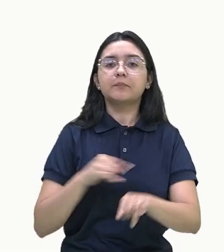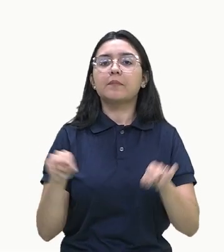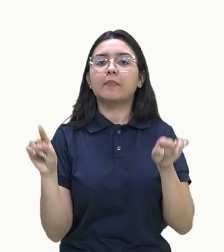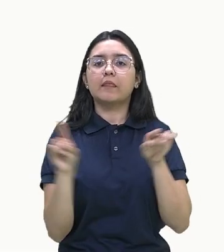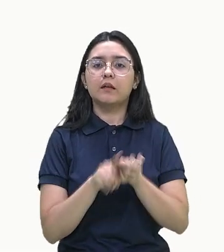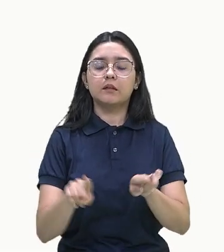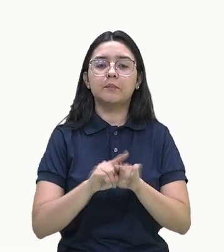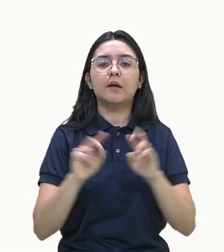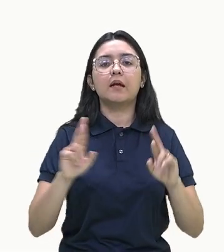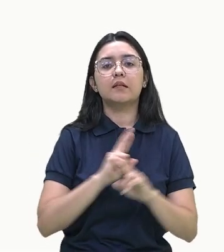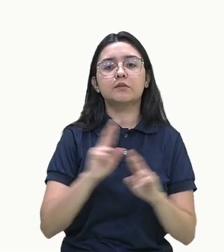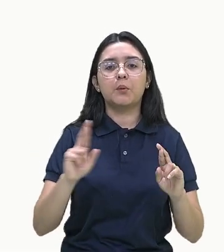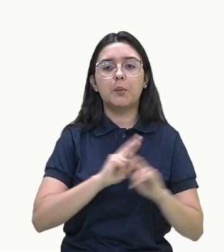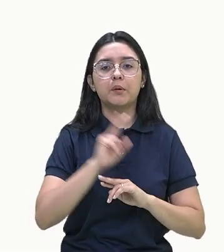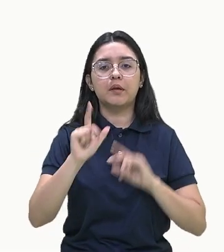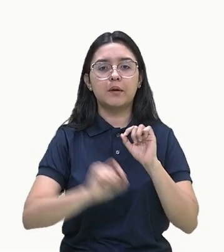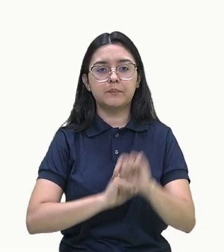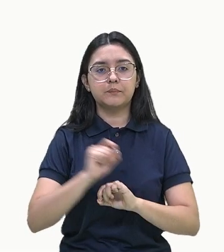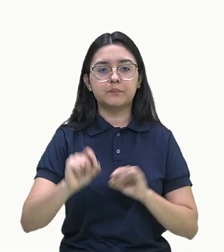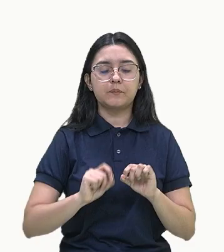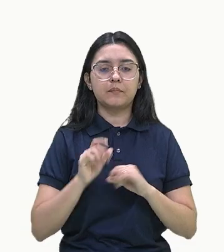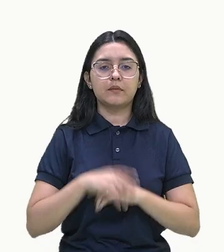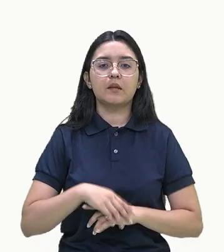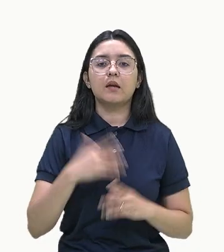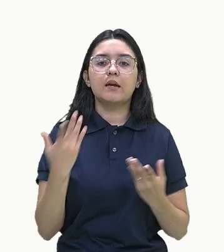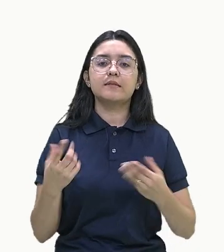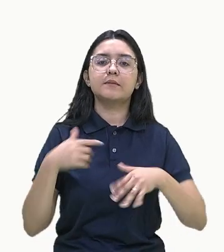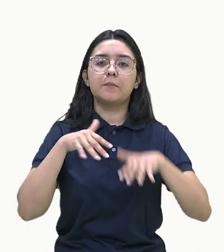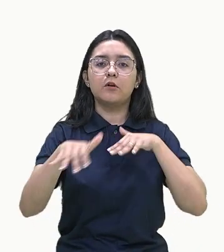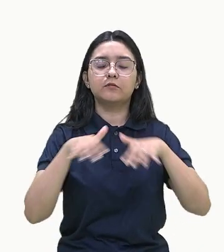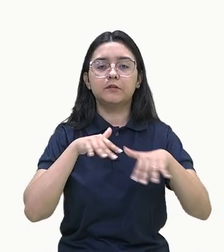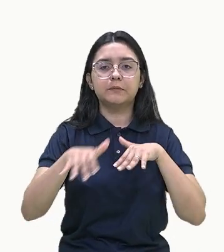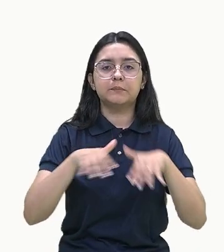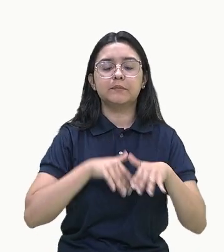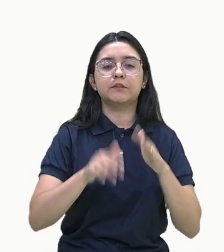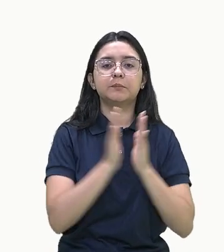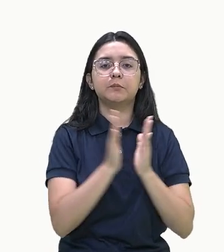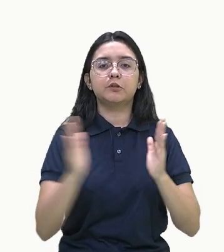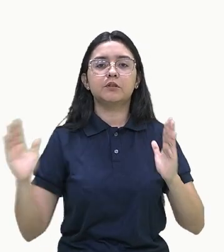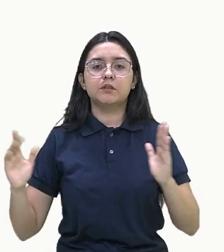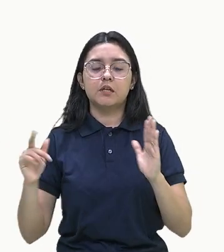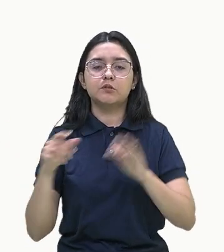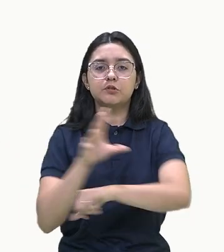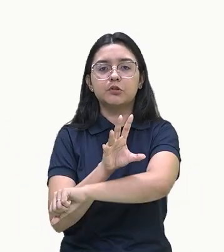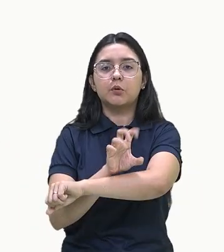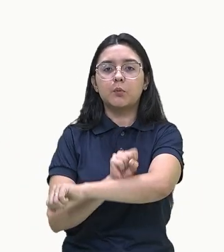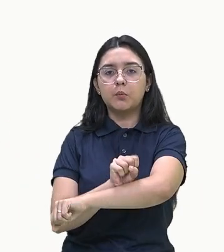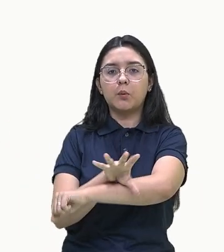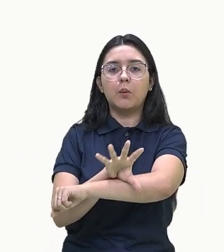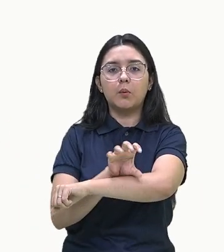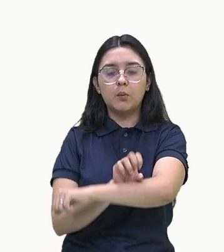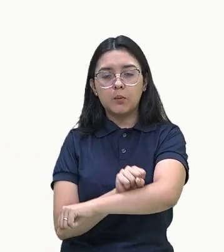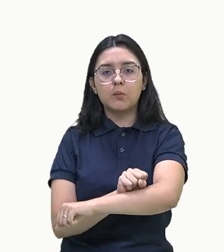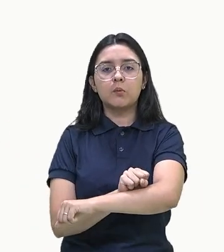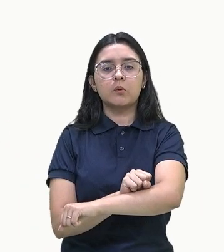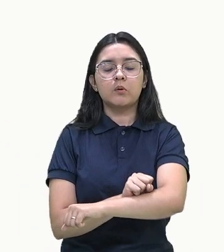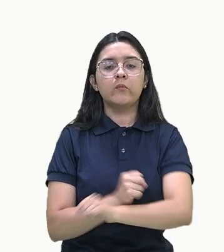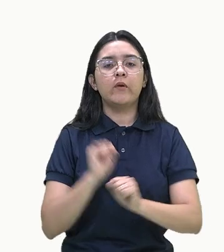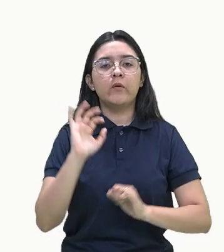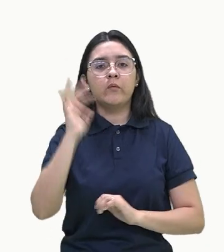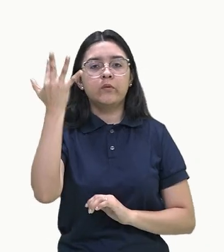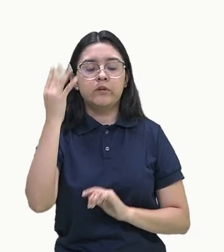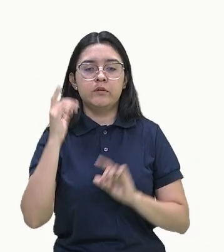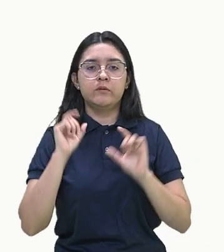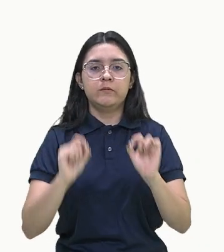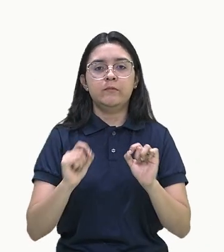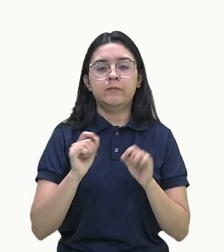tem relação com esse movimento, esse processo de contração muscular que vai estar ocorrendo